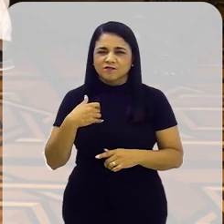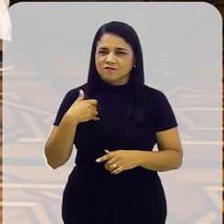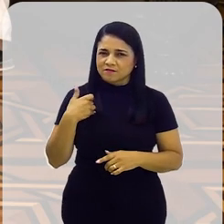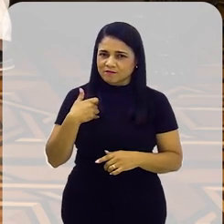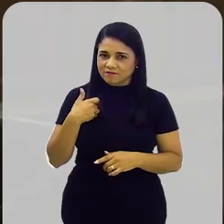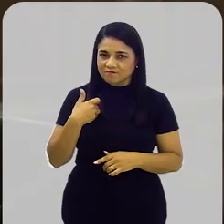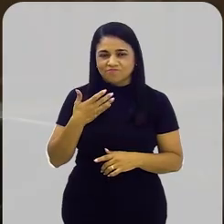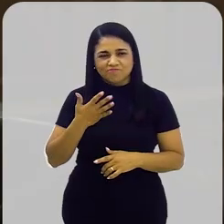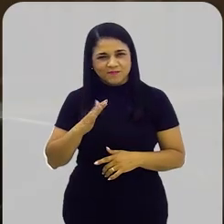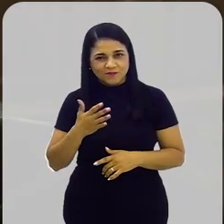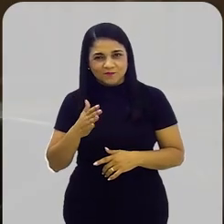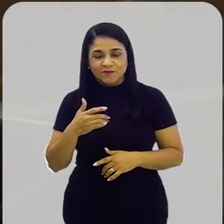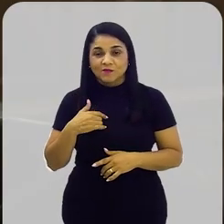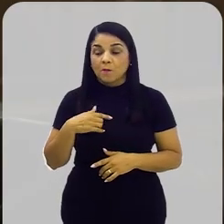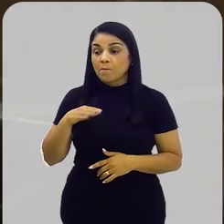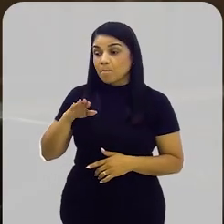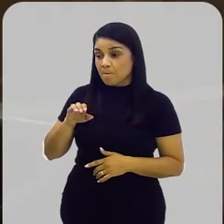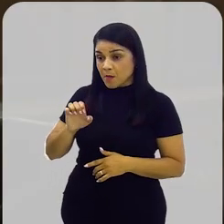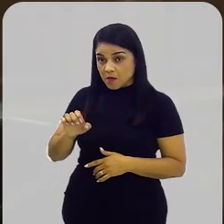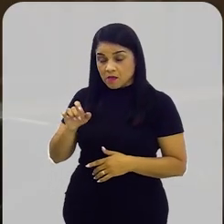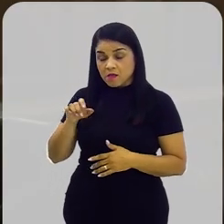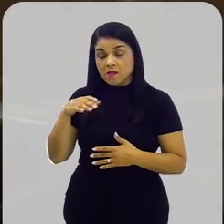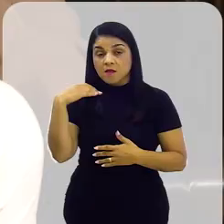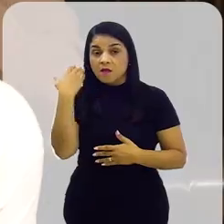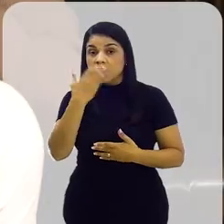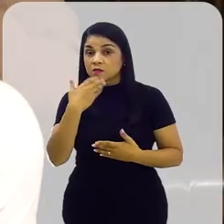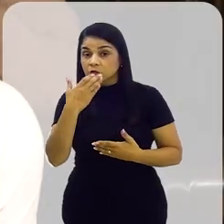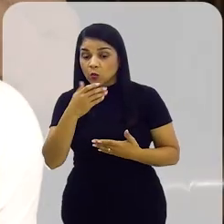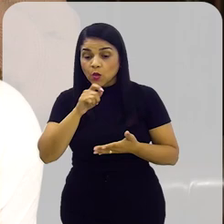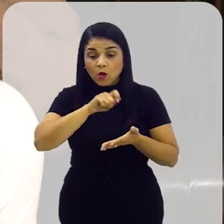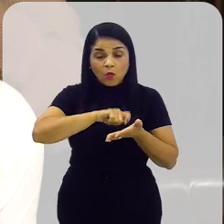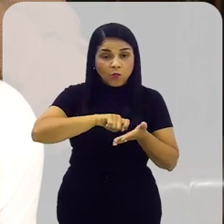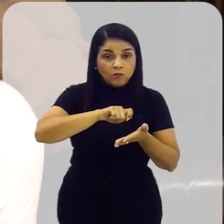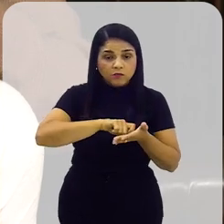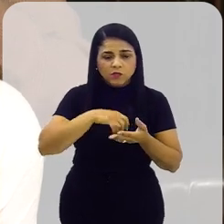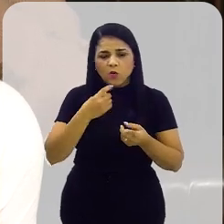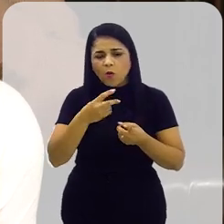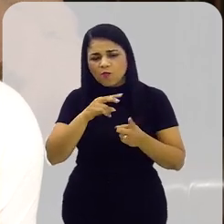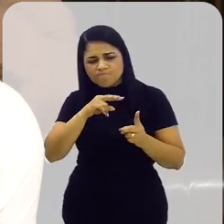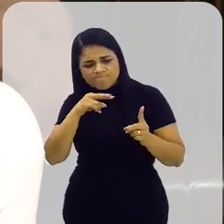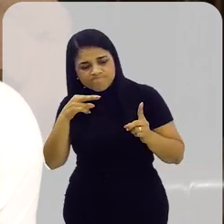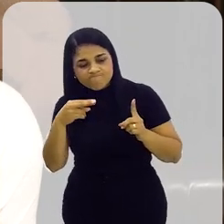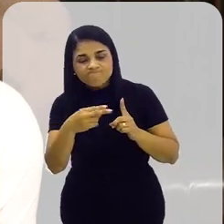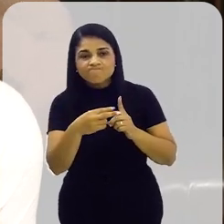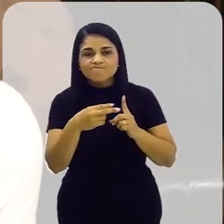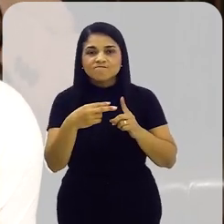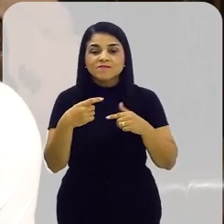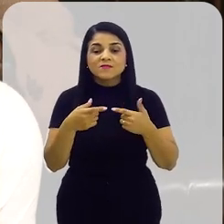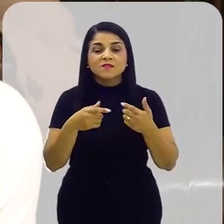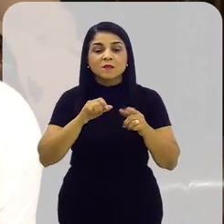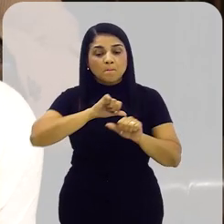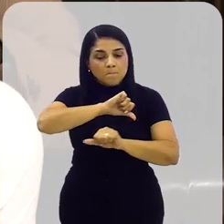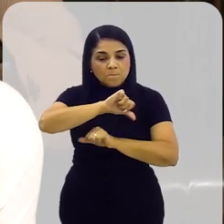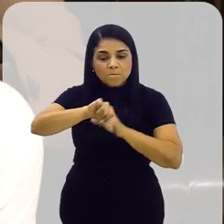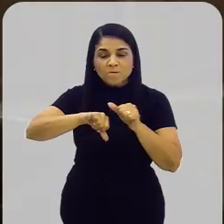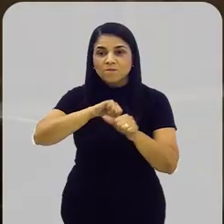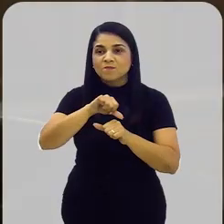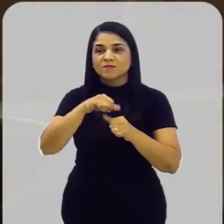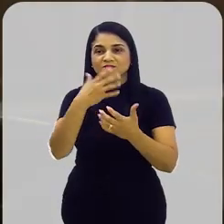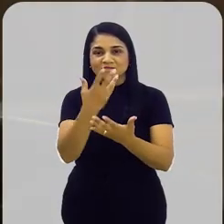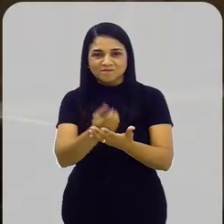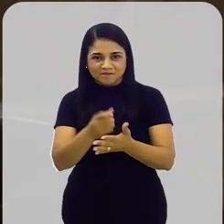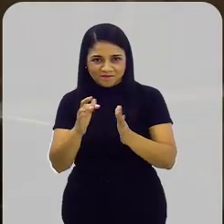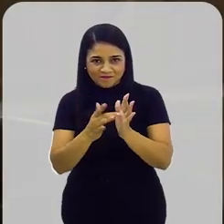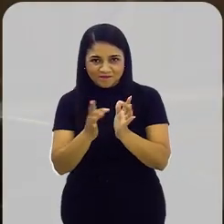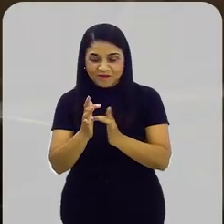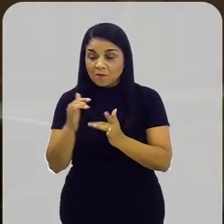mais ou menos aí. Sua mãe, sendo cantora e sendo compositora, como é que ela te viu virando esse processo para o Senhor? A minha mãe, ela me